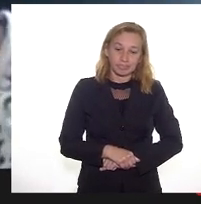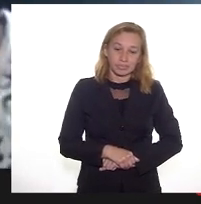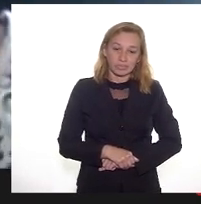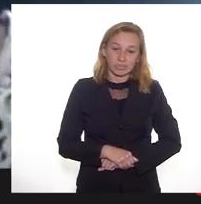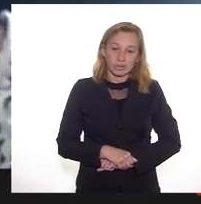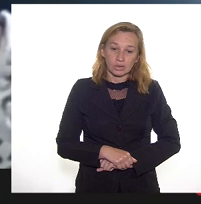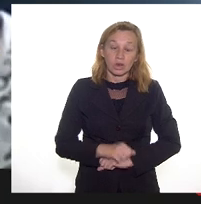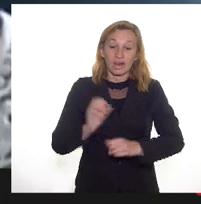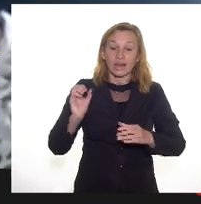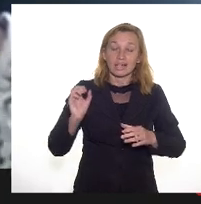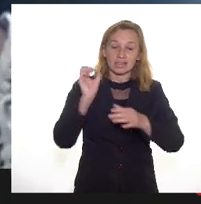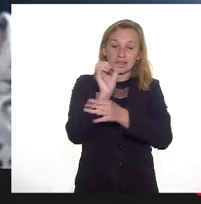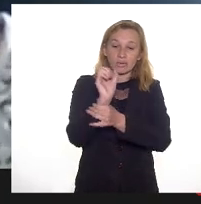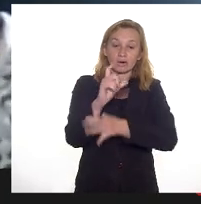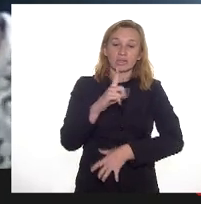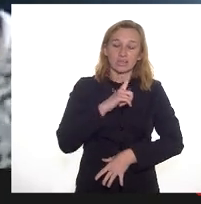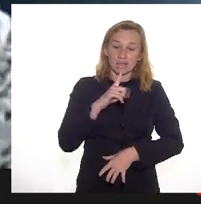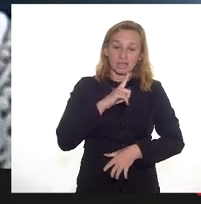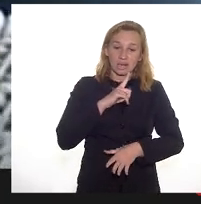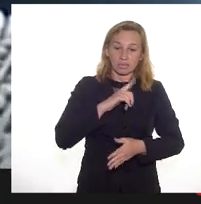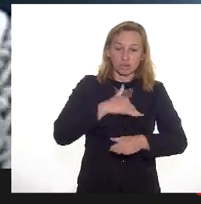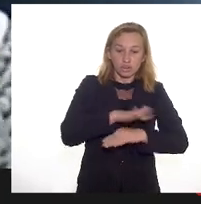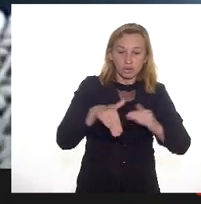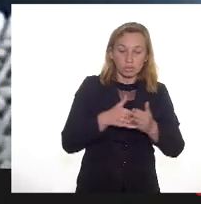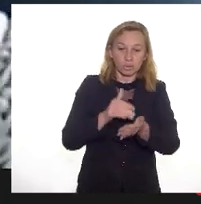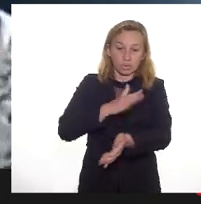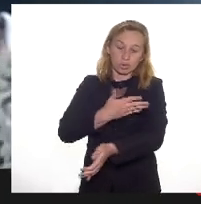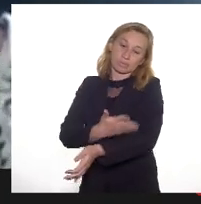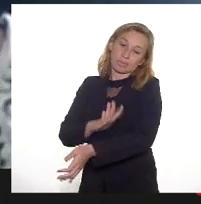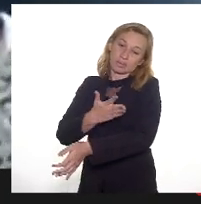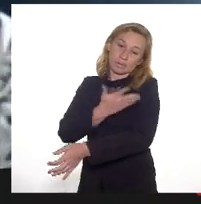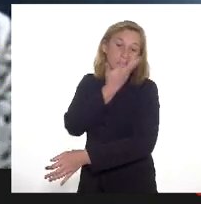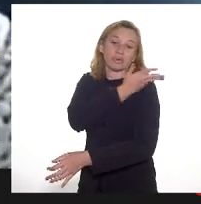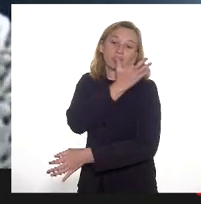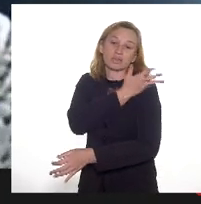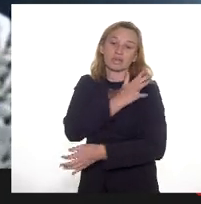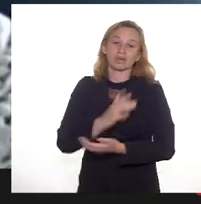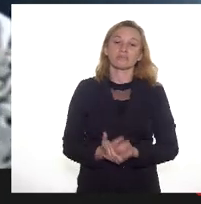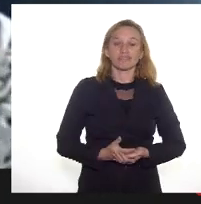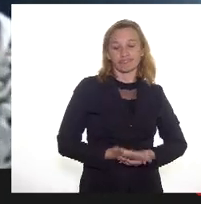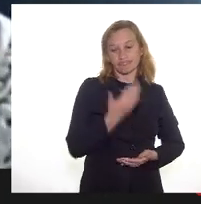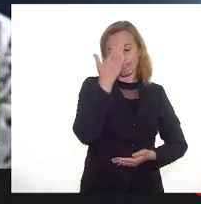protegerão do obscurantismo e dos preconceitos. Eu agradeço muito a atenção.